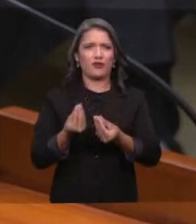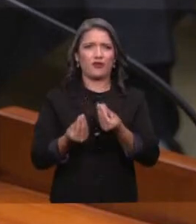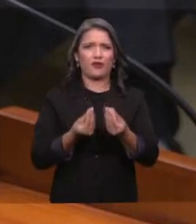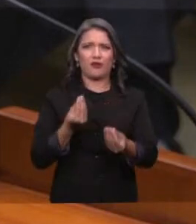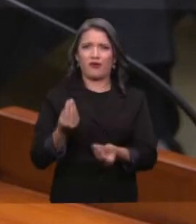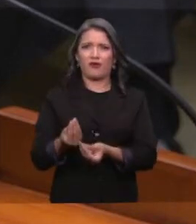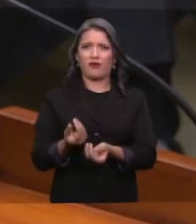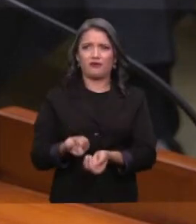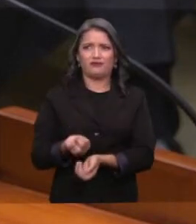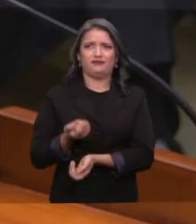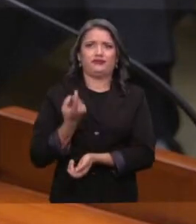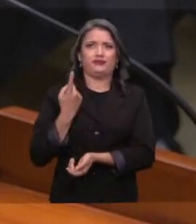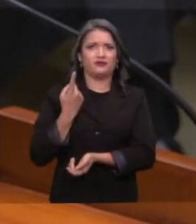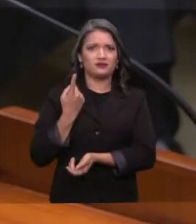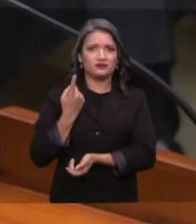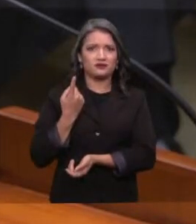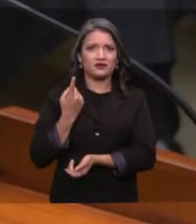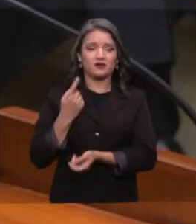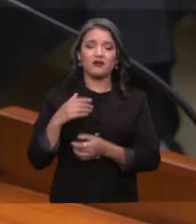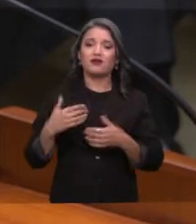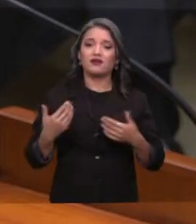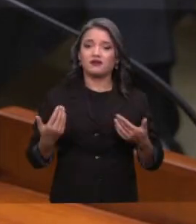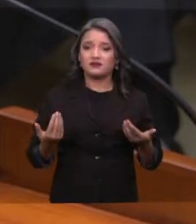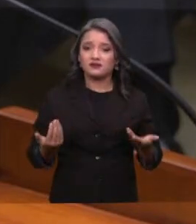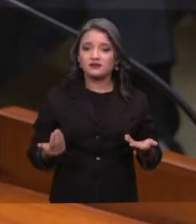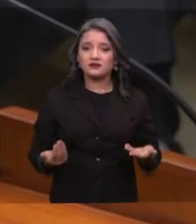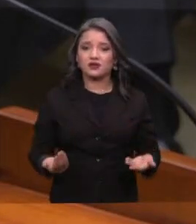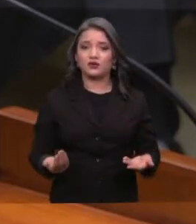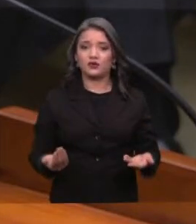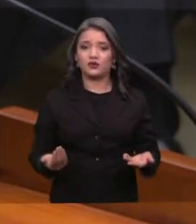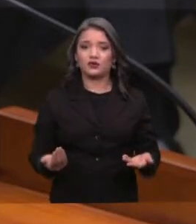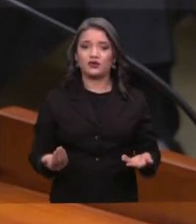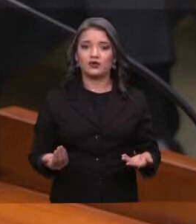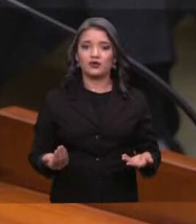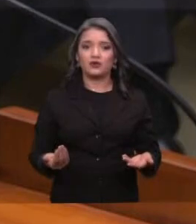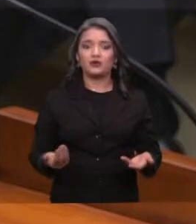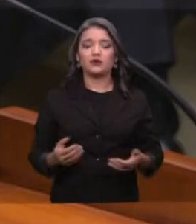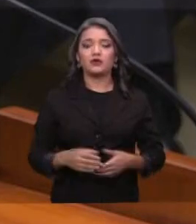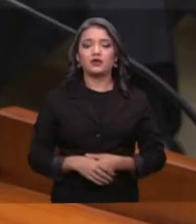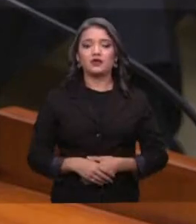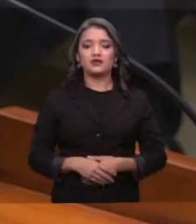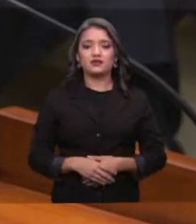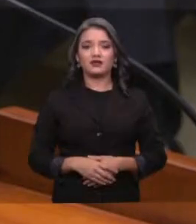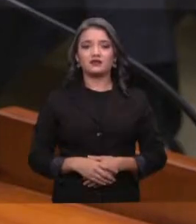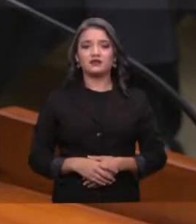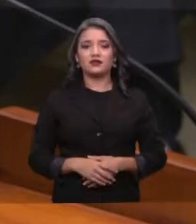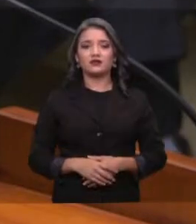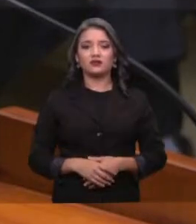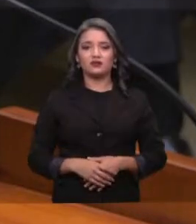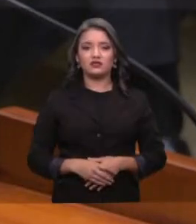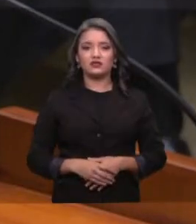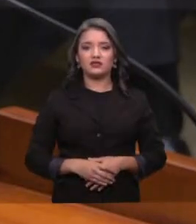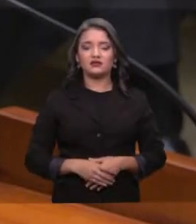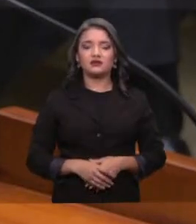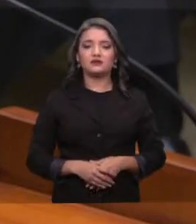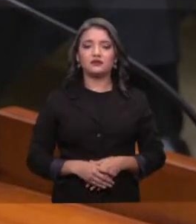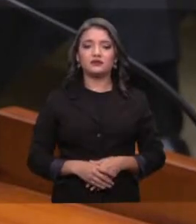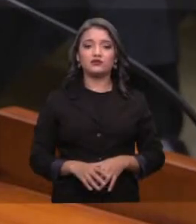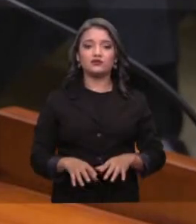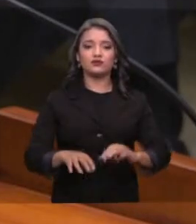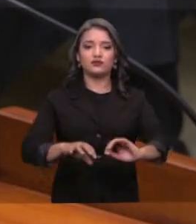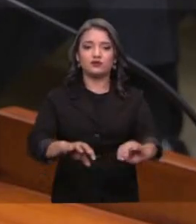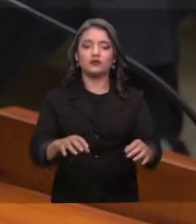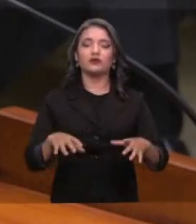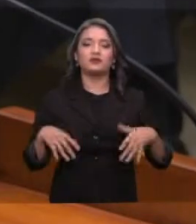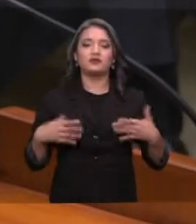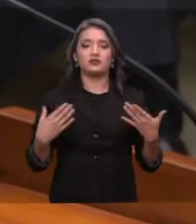inadmissível. E, portanto, não nos parece aqui que haja apenas um